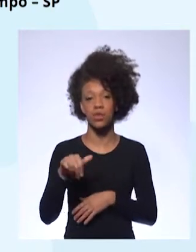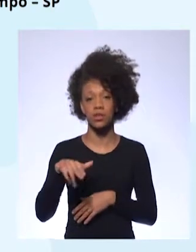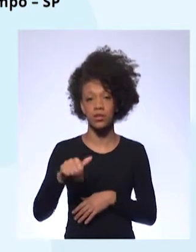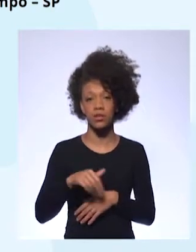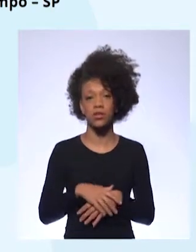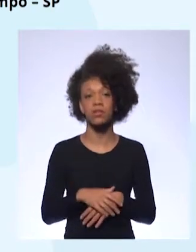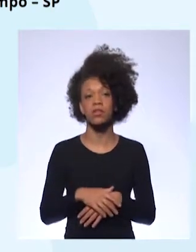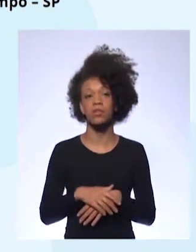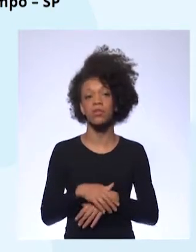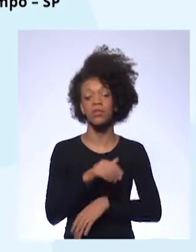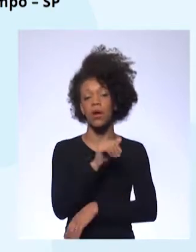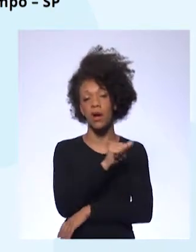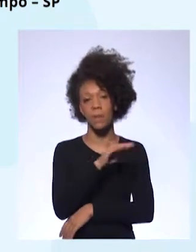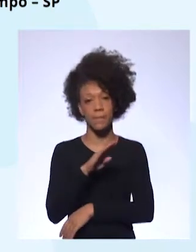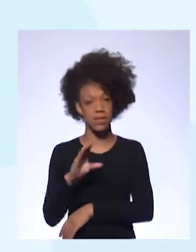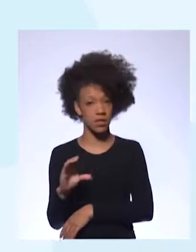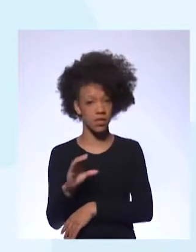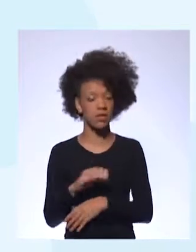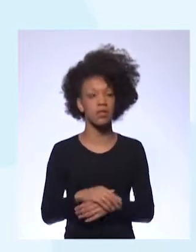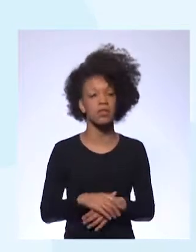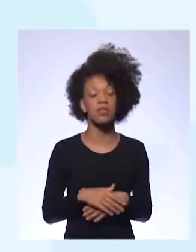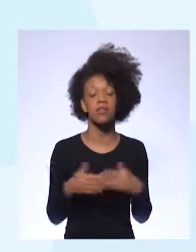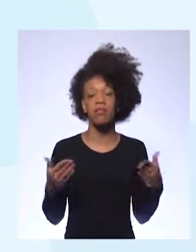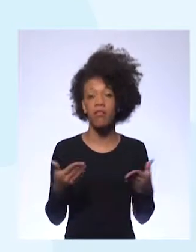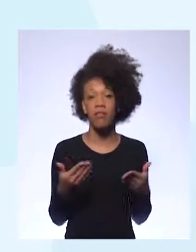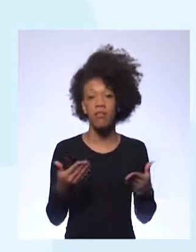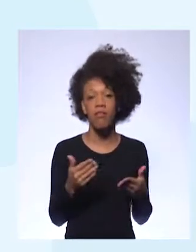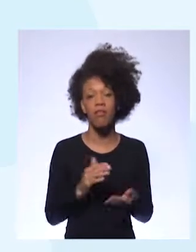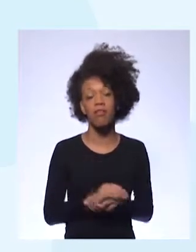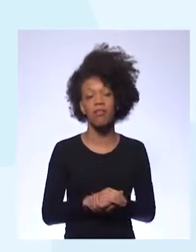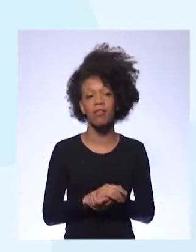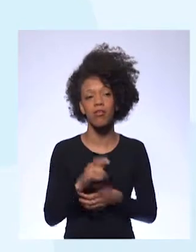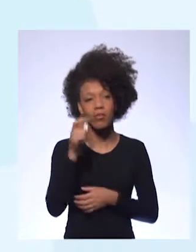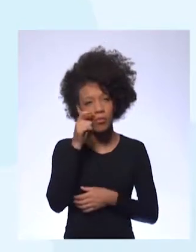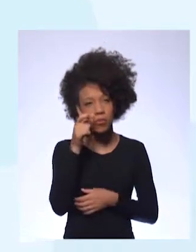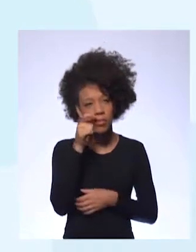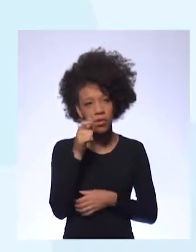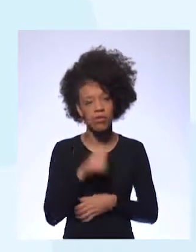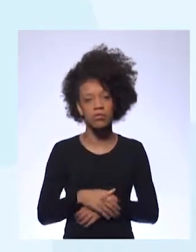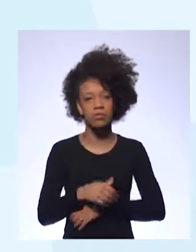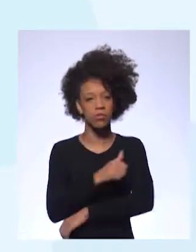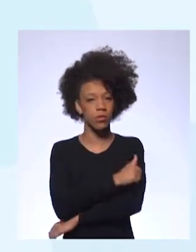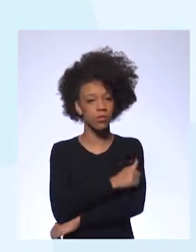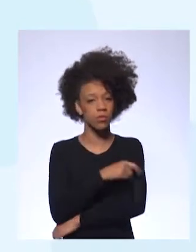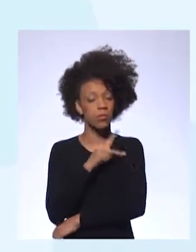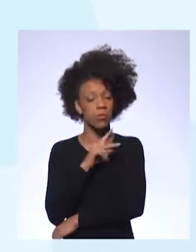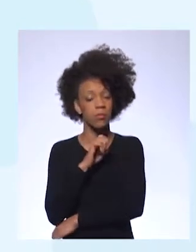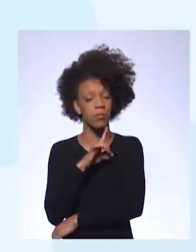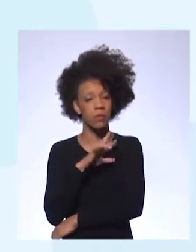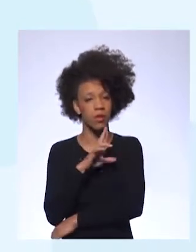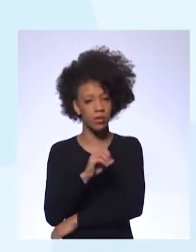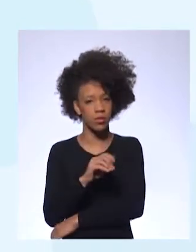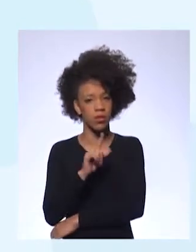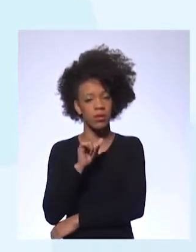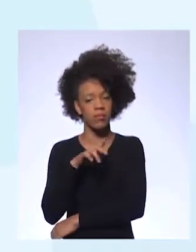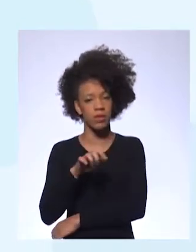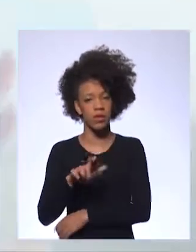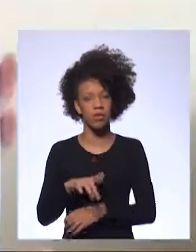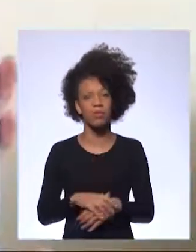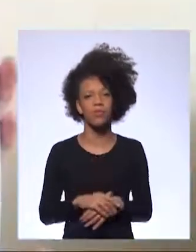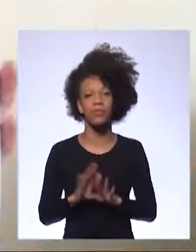após para os dois alunos muito bem e agora pro vamos acompanhar então o trabalho do aluno o Pedro Gabriel